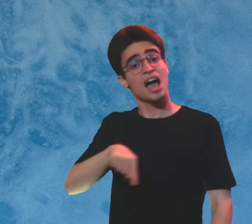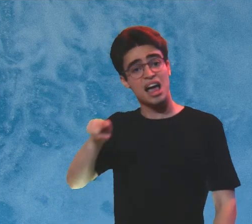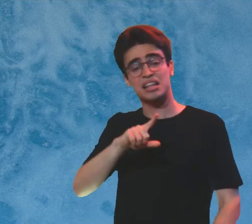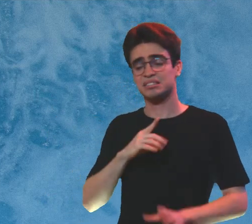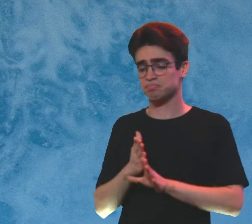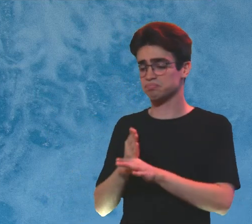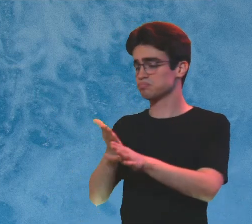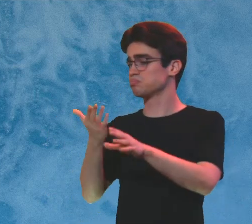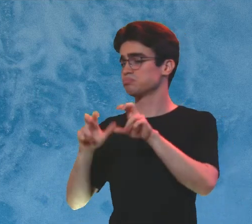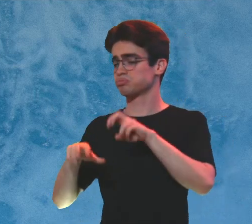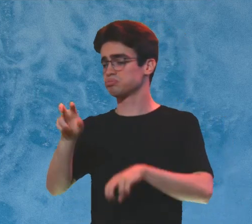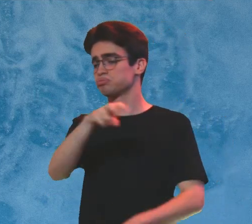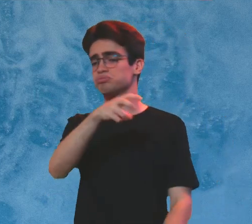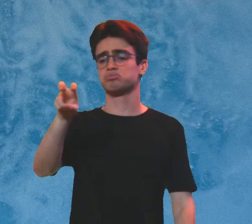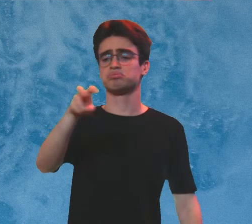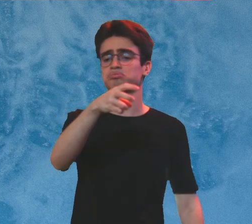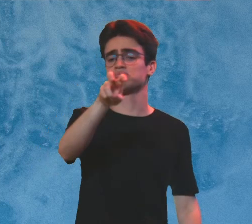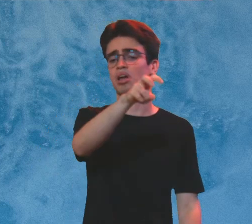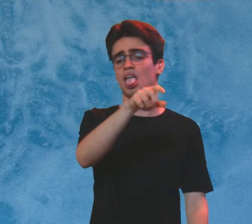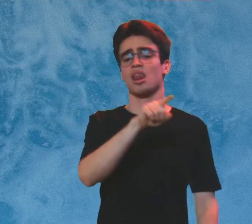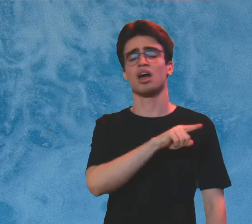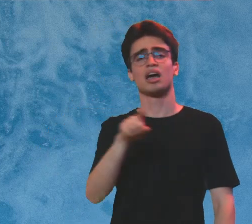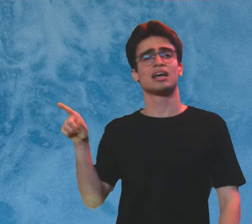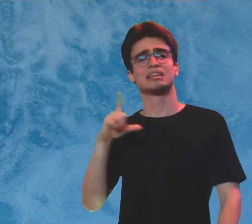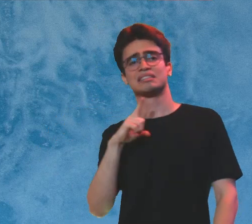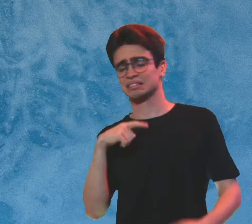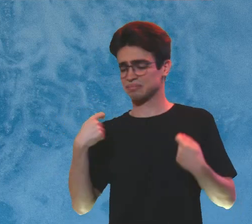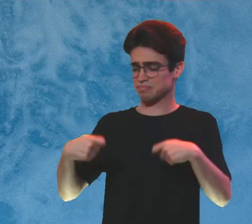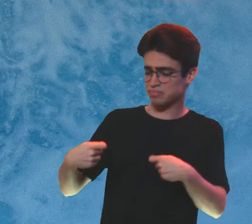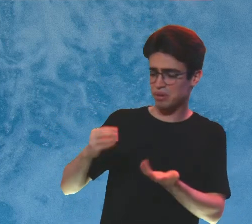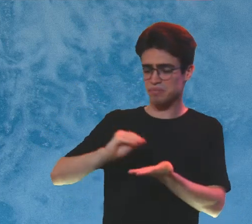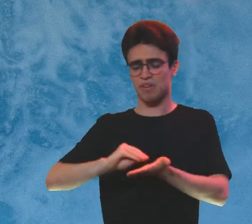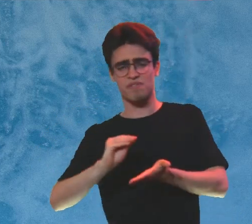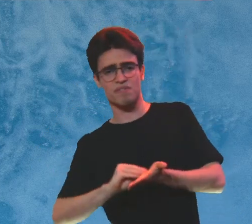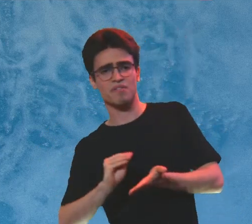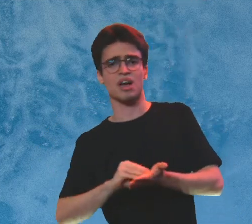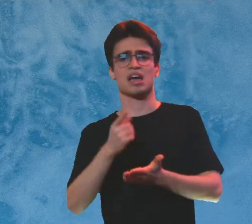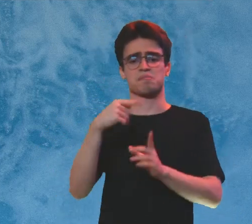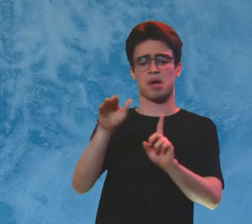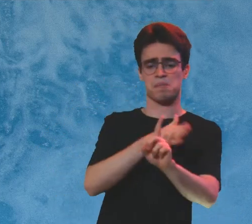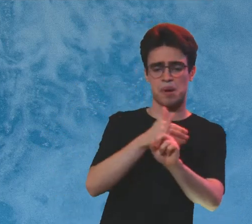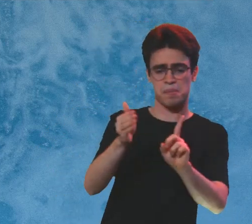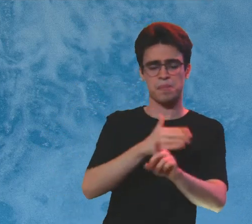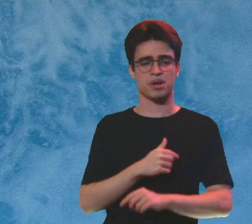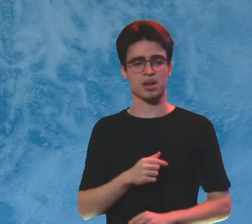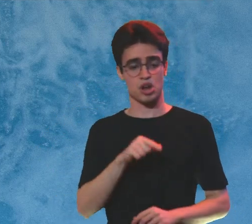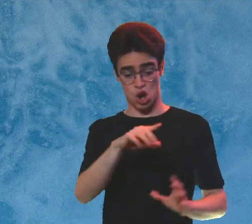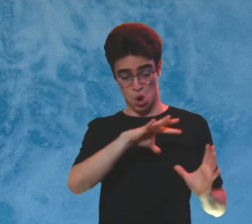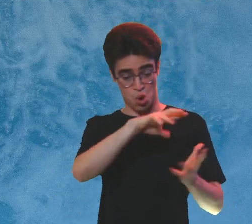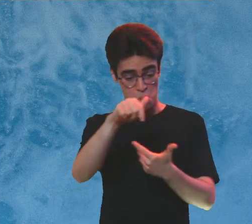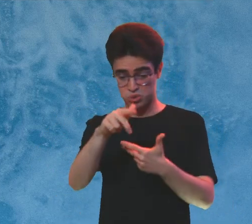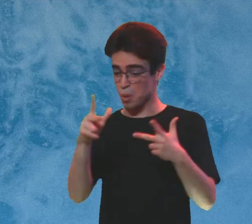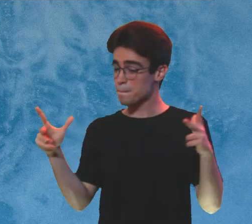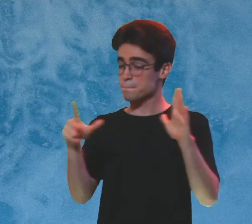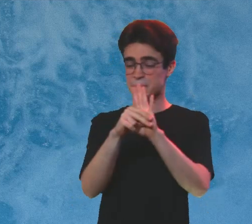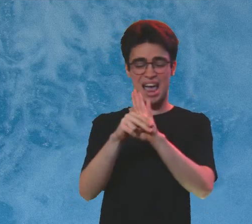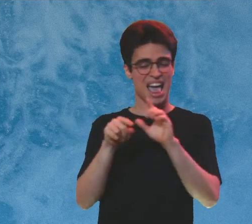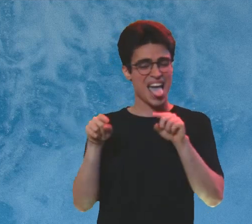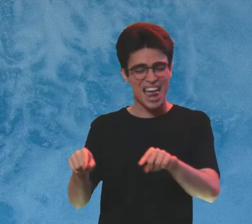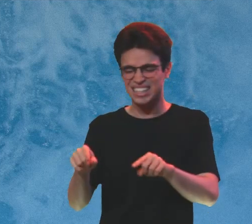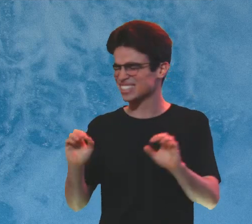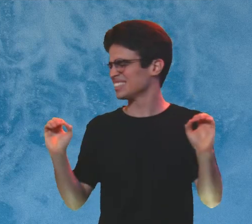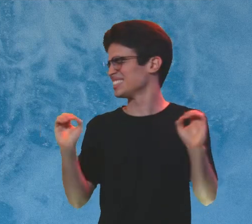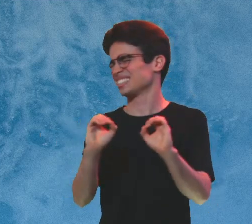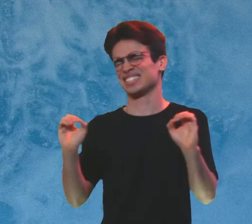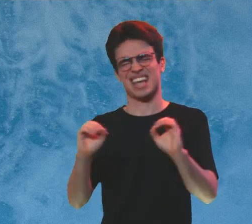de pele de ovelha e de cabras, necessitados, afligidos e maltratados. O mundo não era digno deles. Vagaram